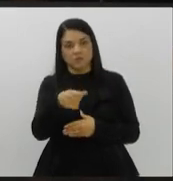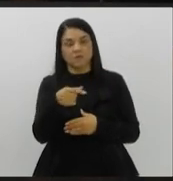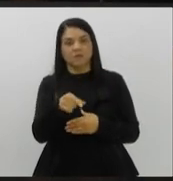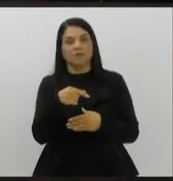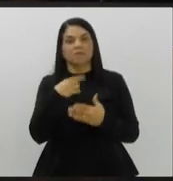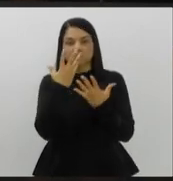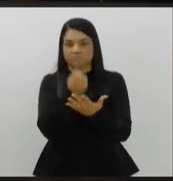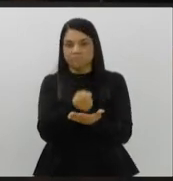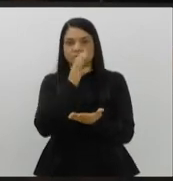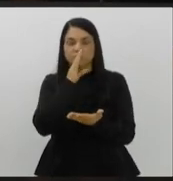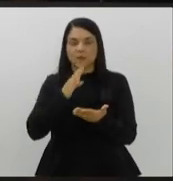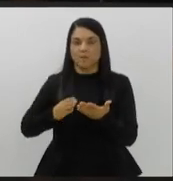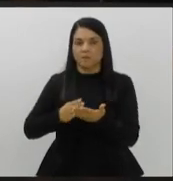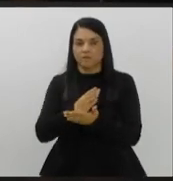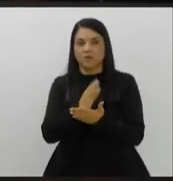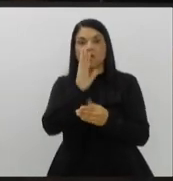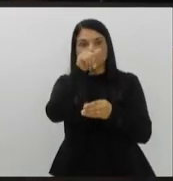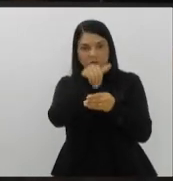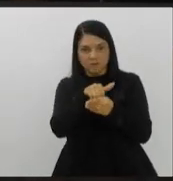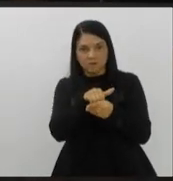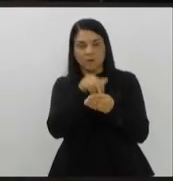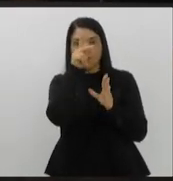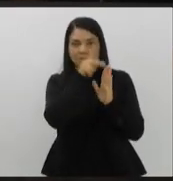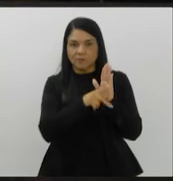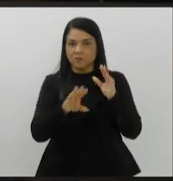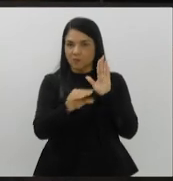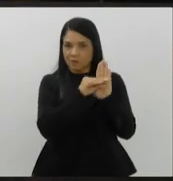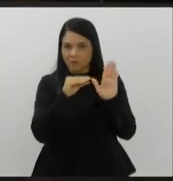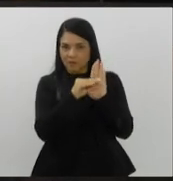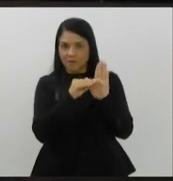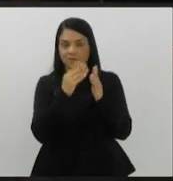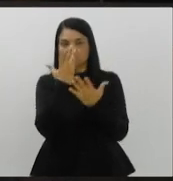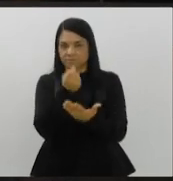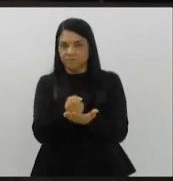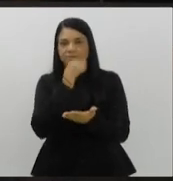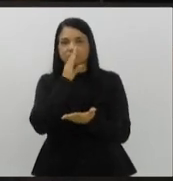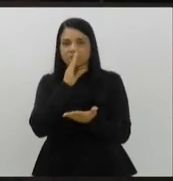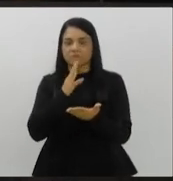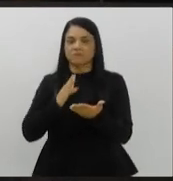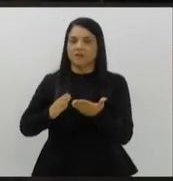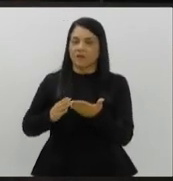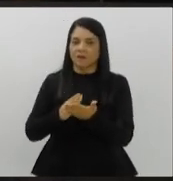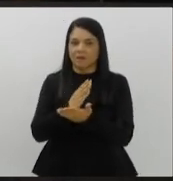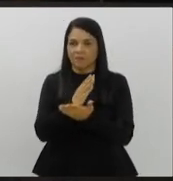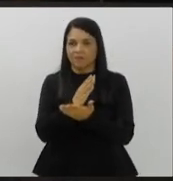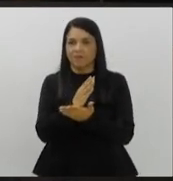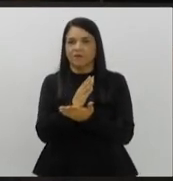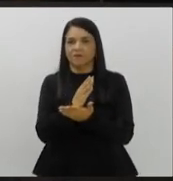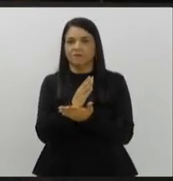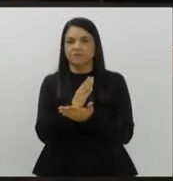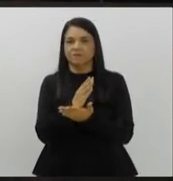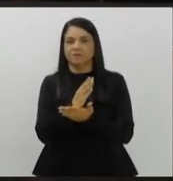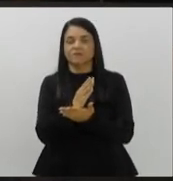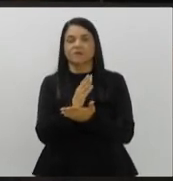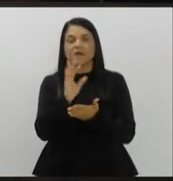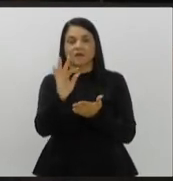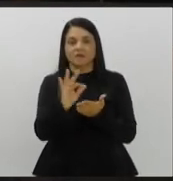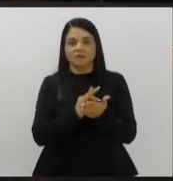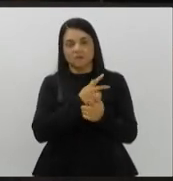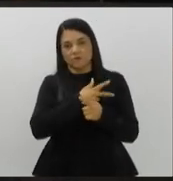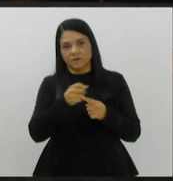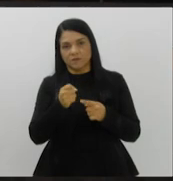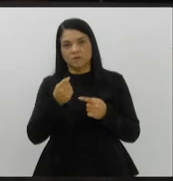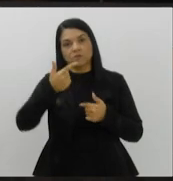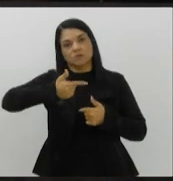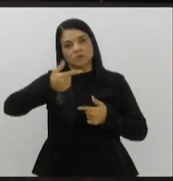comissão. Aprovado. Em votação, o projeto assim emendado. Senhores que aprovam, permaneçam como estão. Aprovado. Vai a redação do vencido